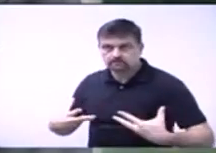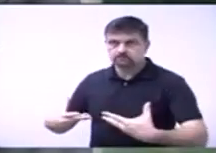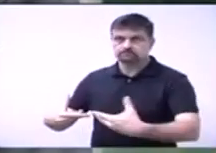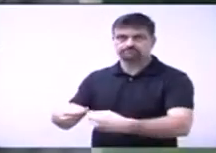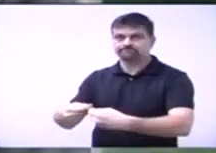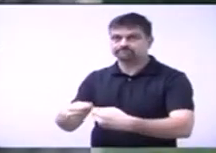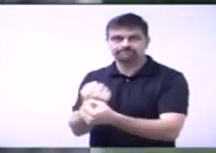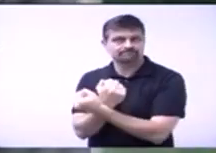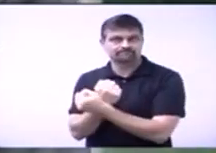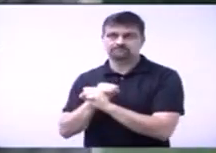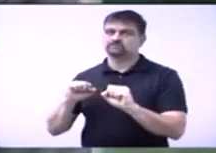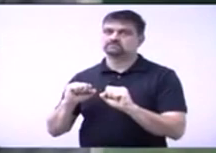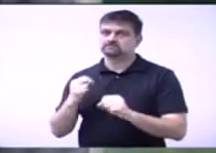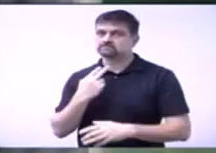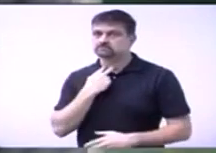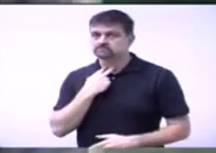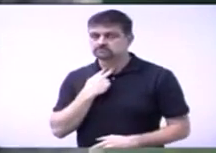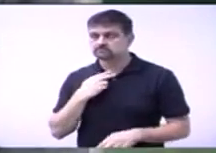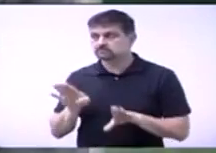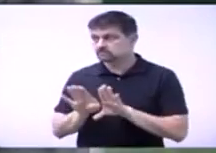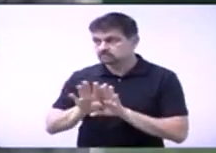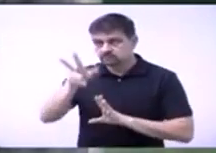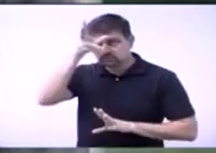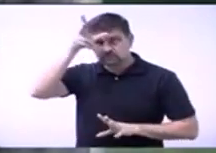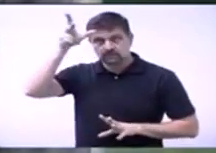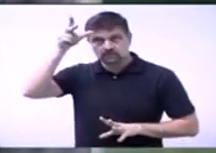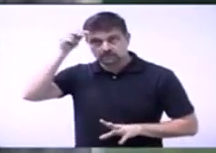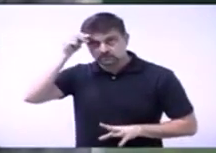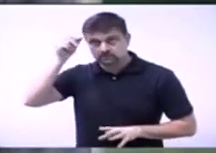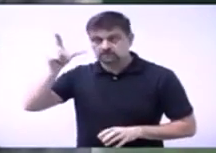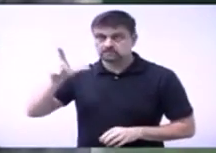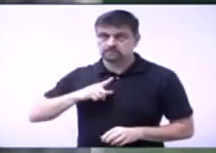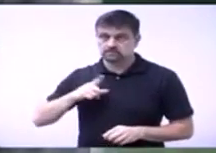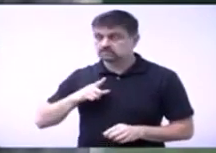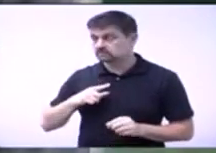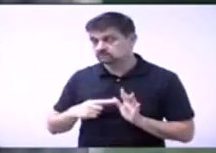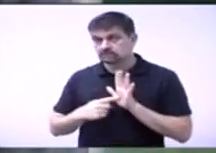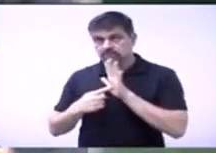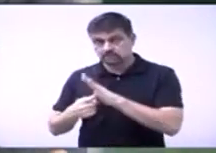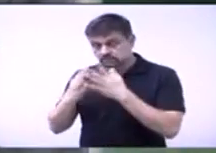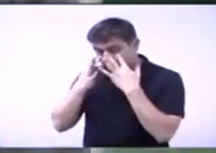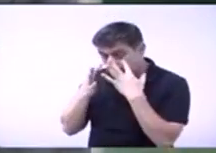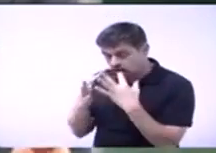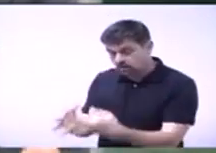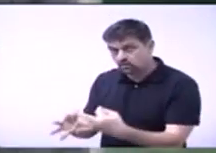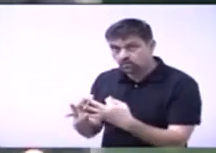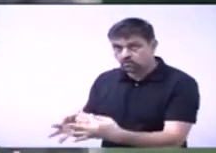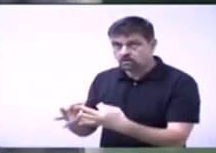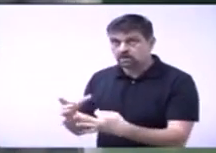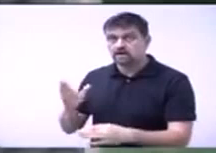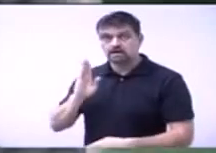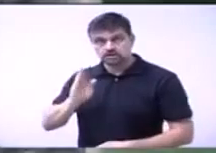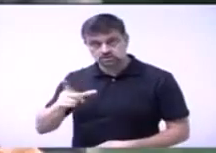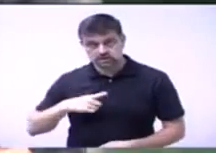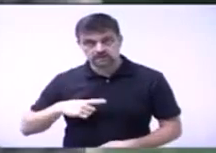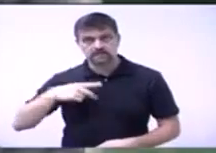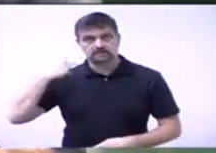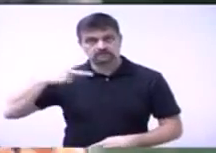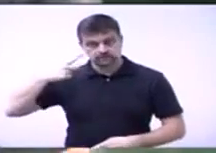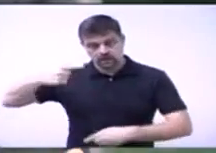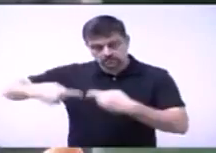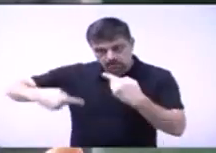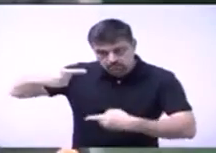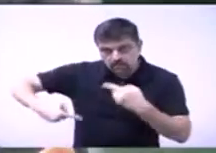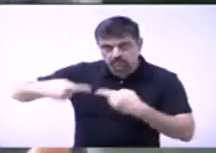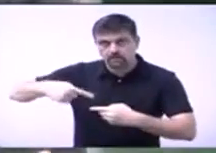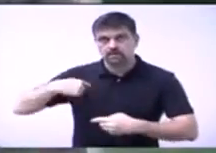algo que também a administração não deu resposta para essa situação. Já trazida aqui na Câmara de Vereadores por